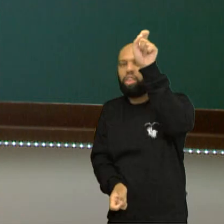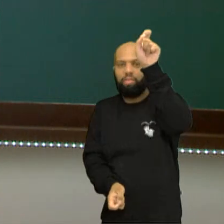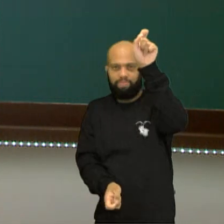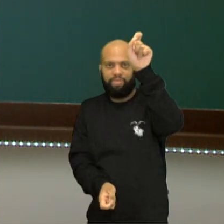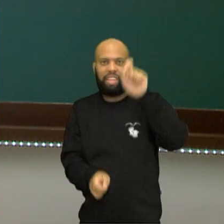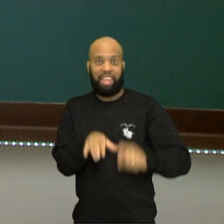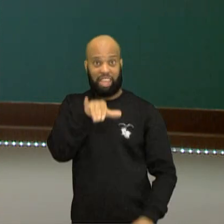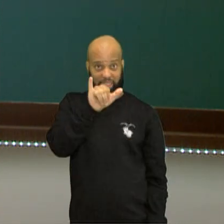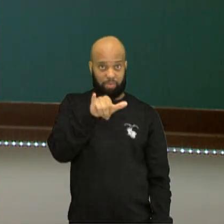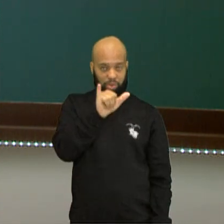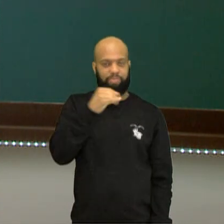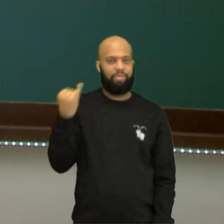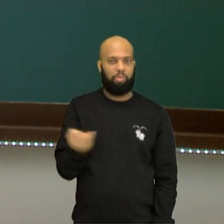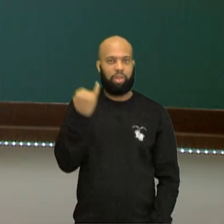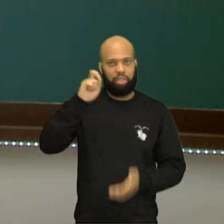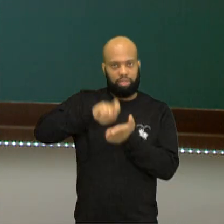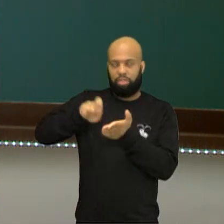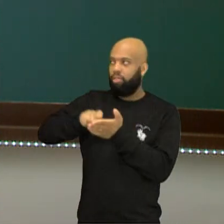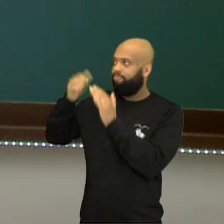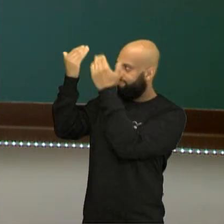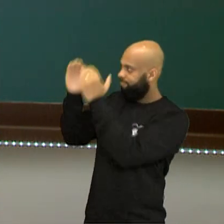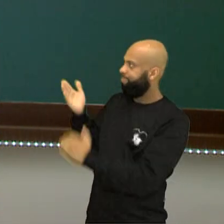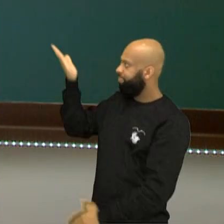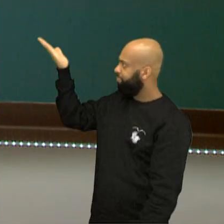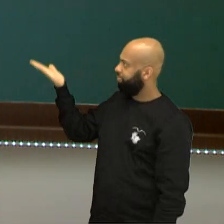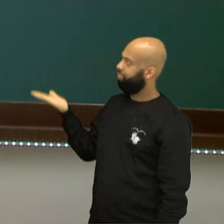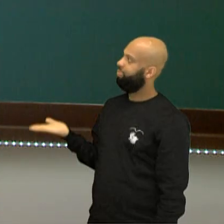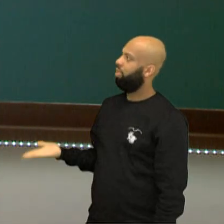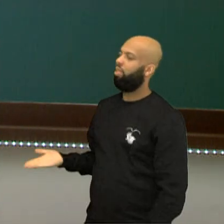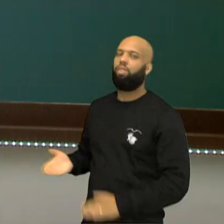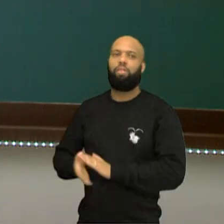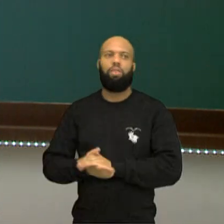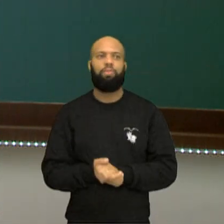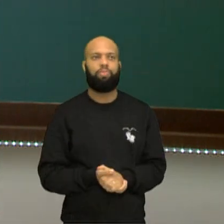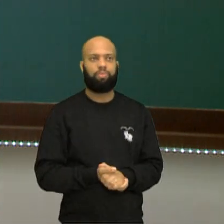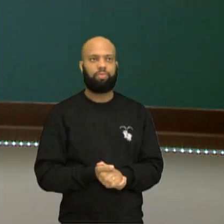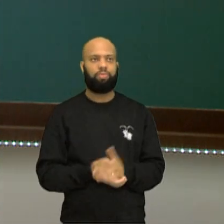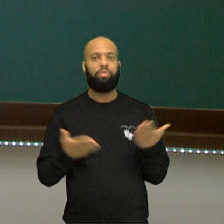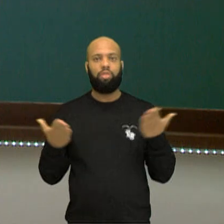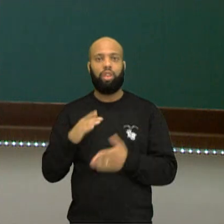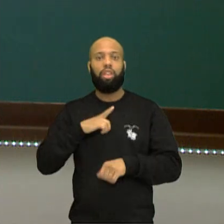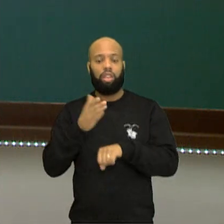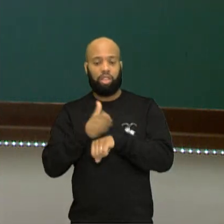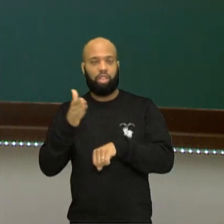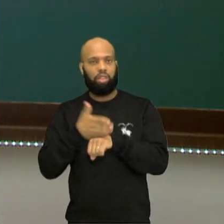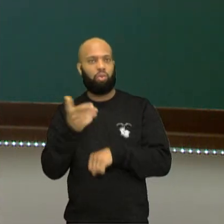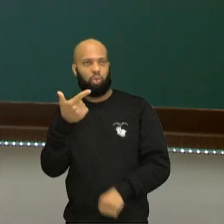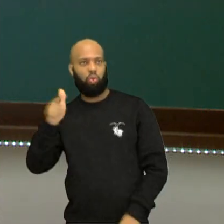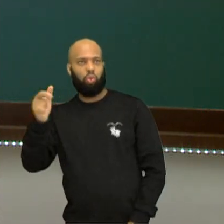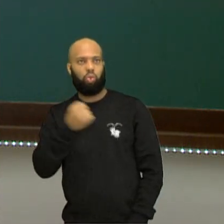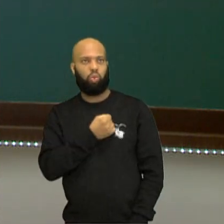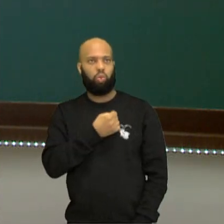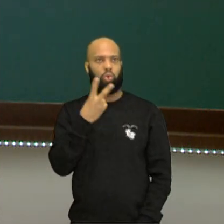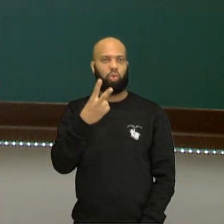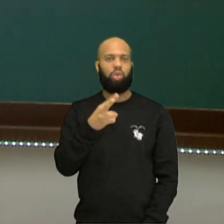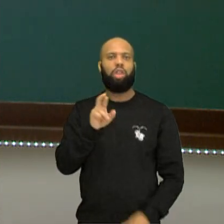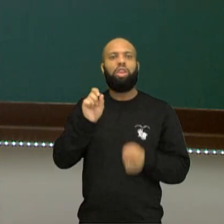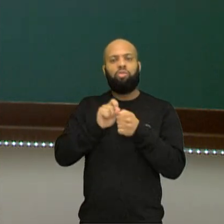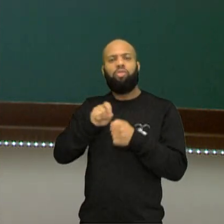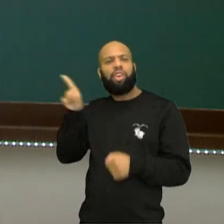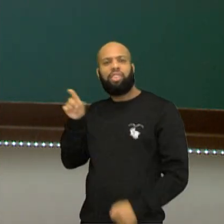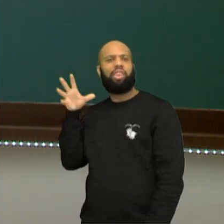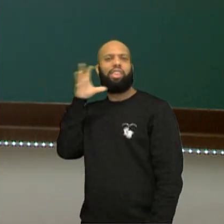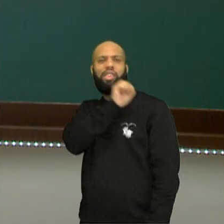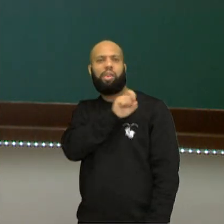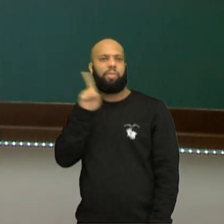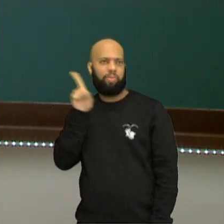de analisar direitinho essas alternativas aí, essas questões, tá bom? Então, vamos lá bem rapidinho fazer mais uma para a gente fechar com chave